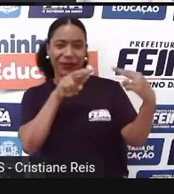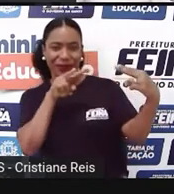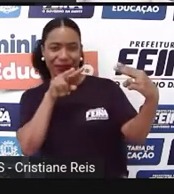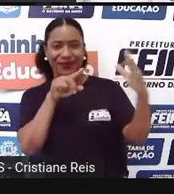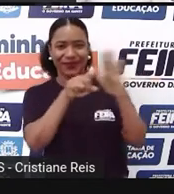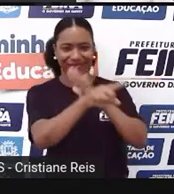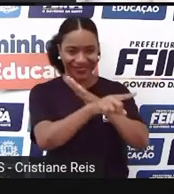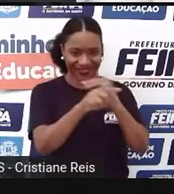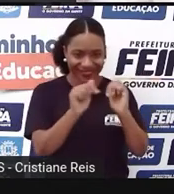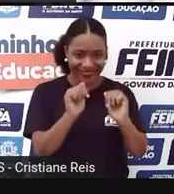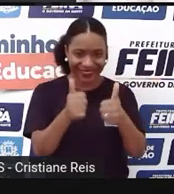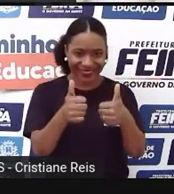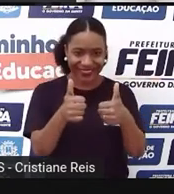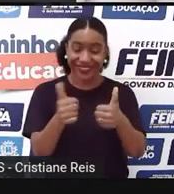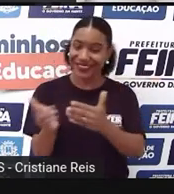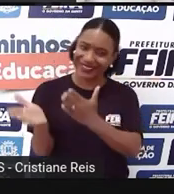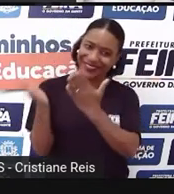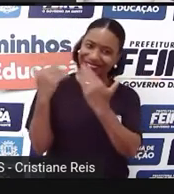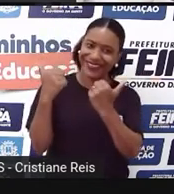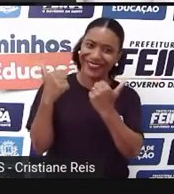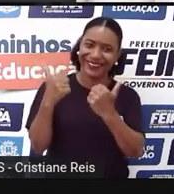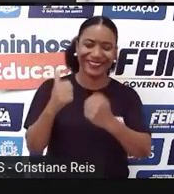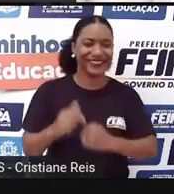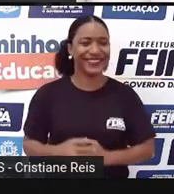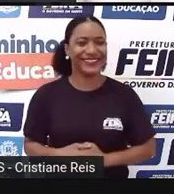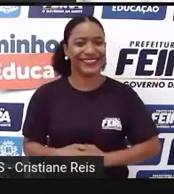Ok? Let's go, students!